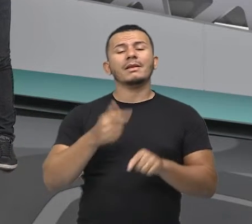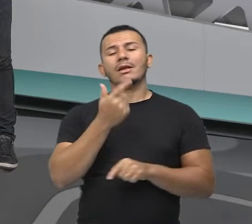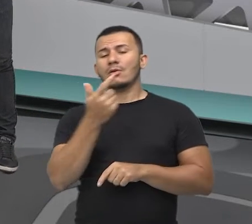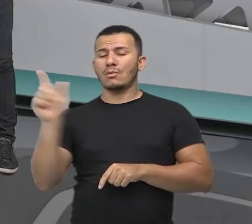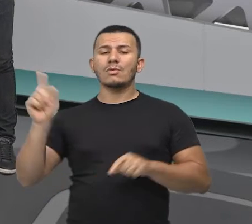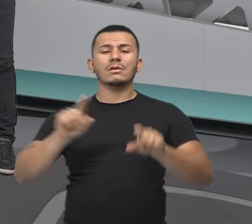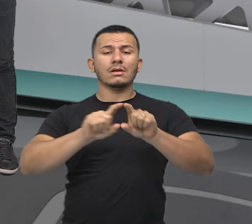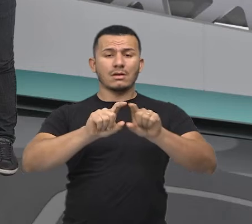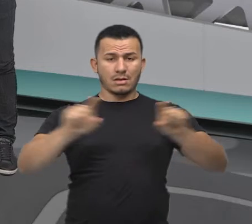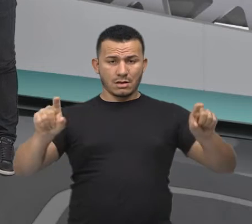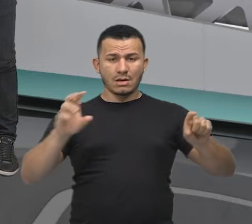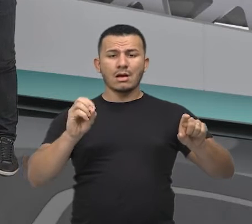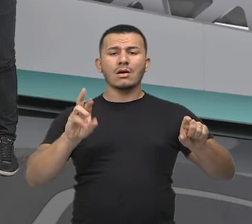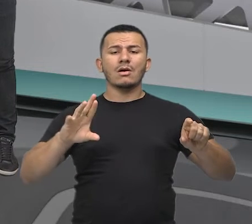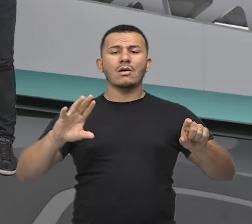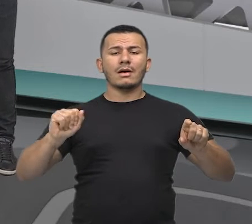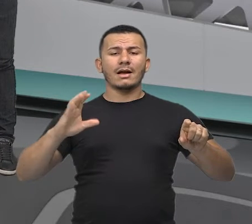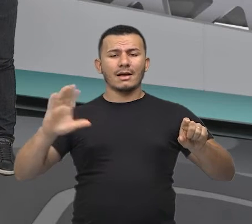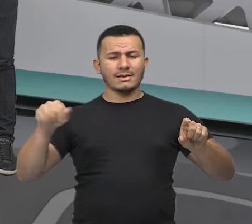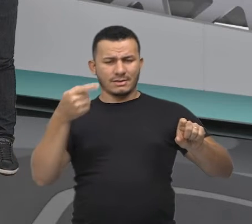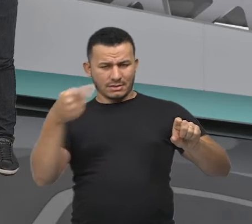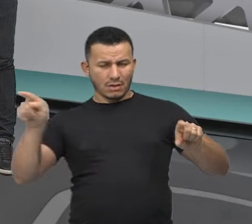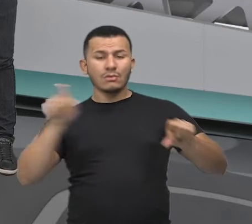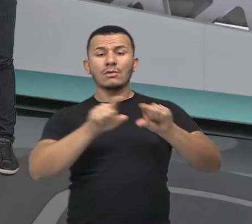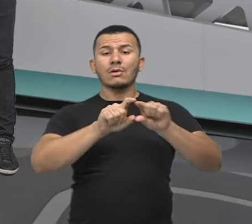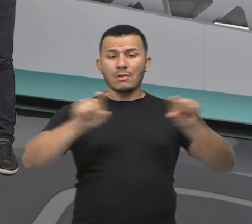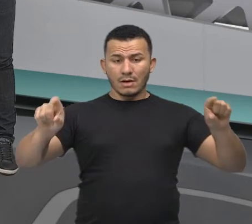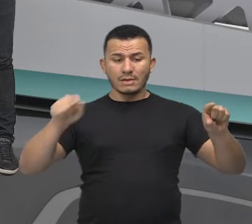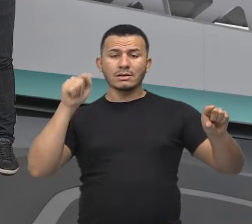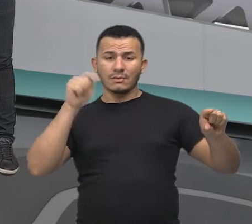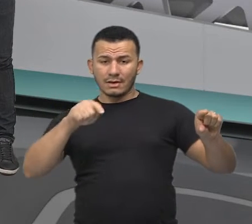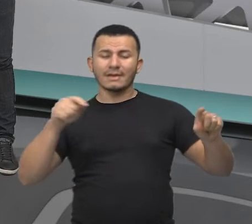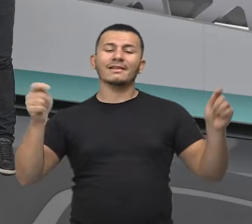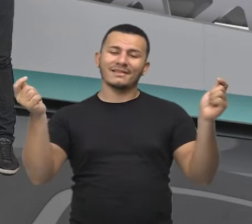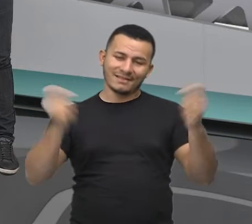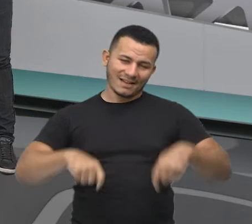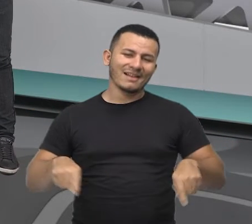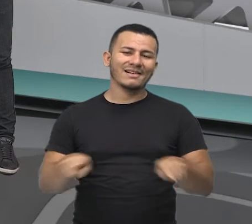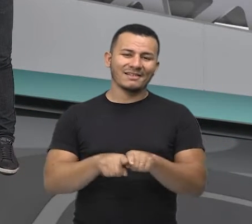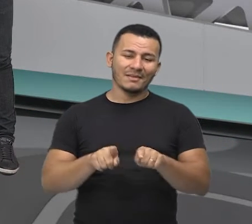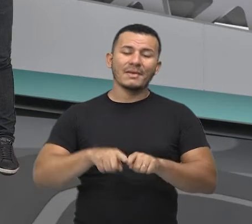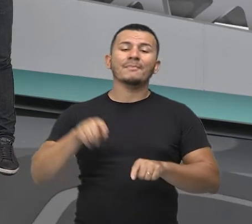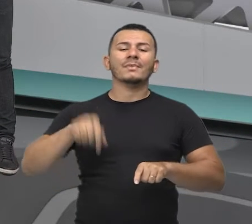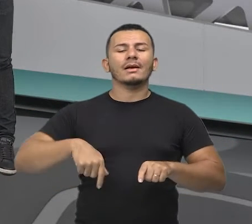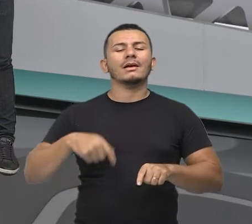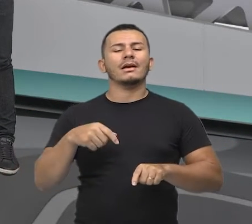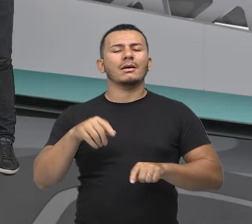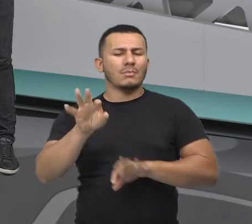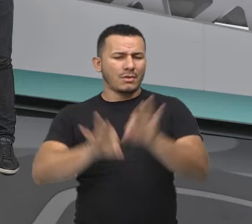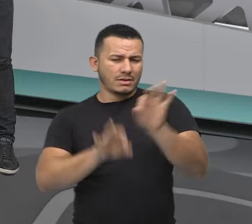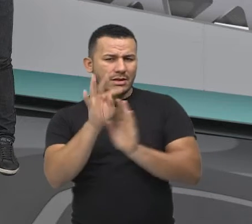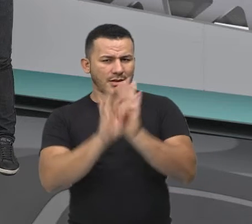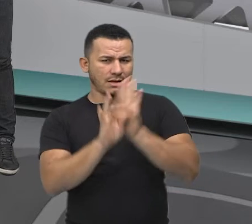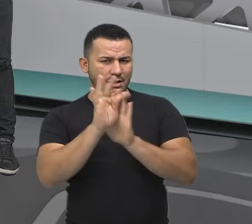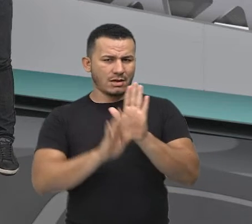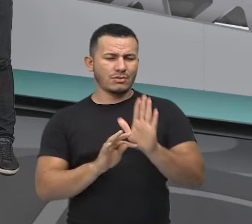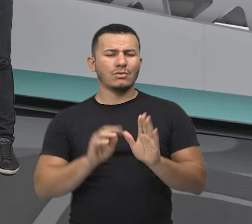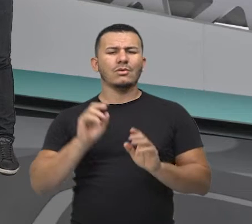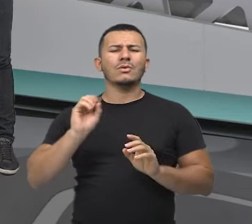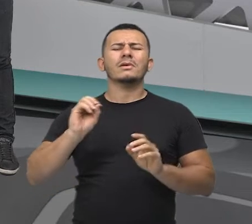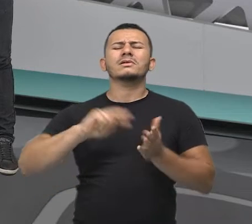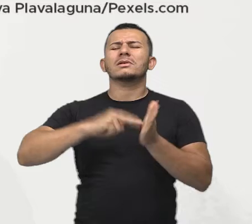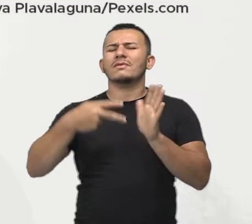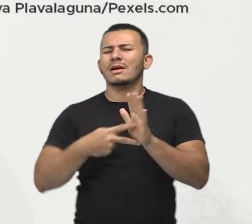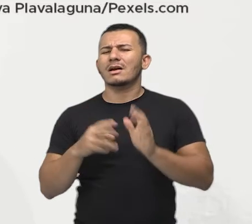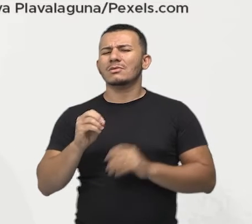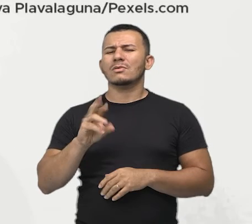as orações na nossa língua, que elas podem ser utilizadas também na construção de textos. Vamos entender